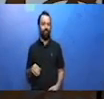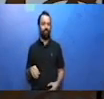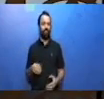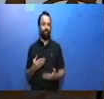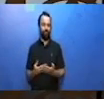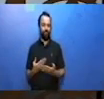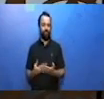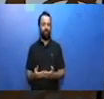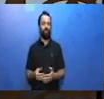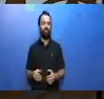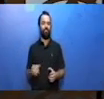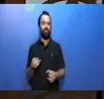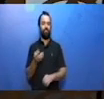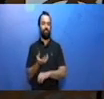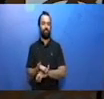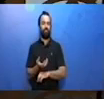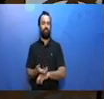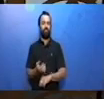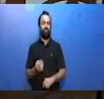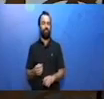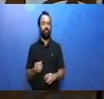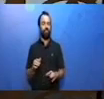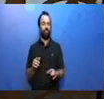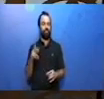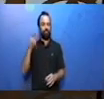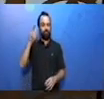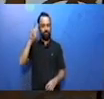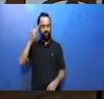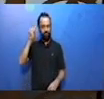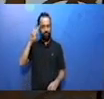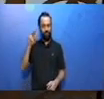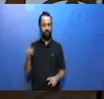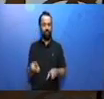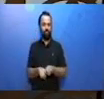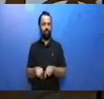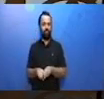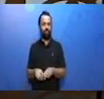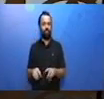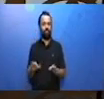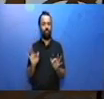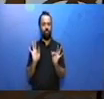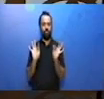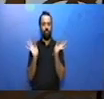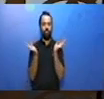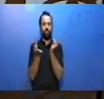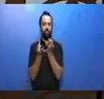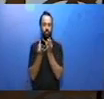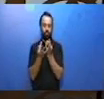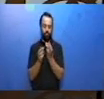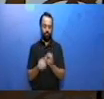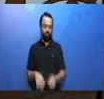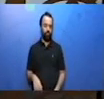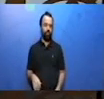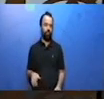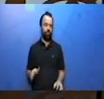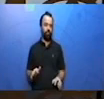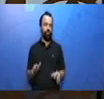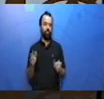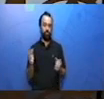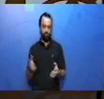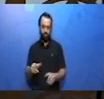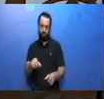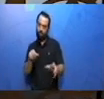aula de História e Geografia, nossa aula de número 5. Vamos lá? Pegue a sua apostila, pegue o